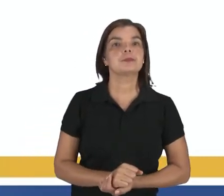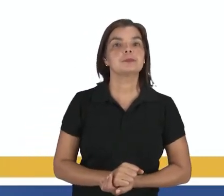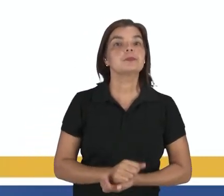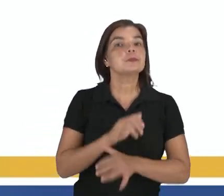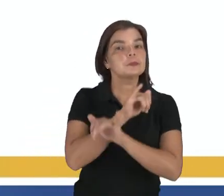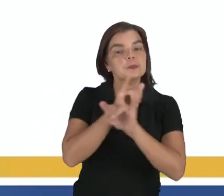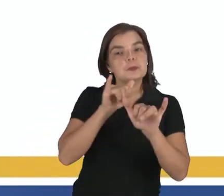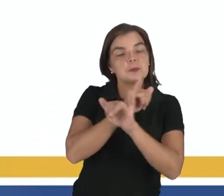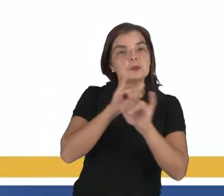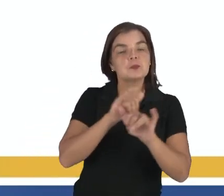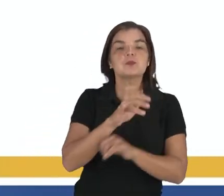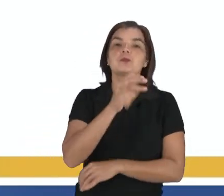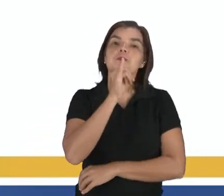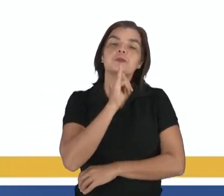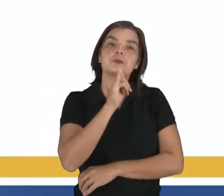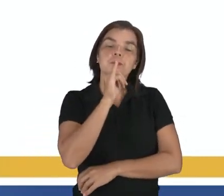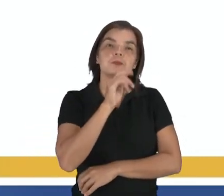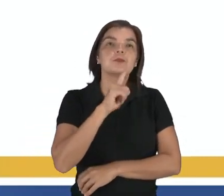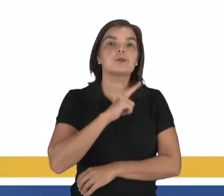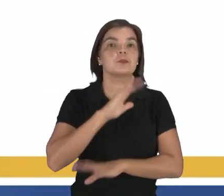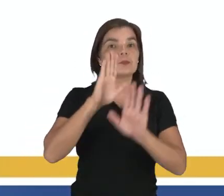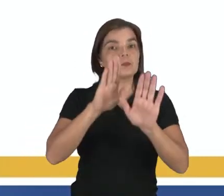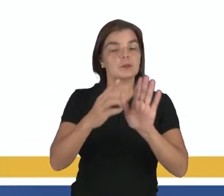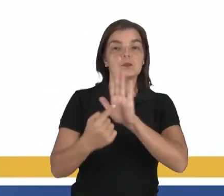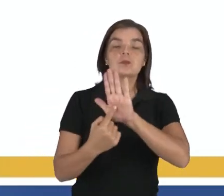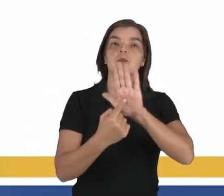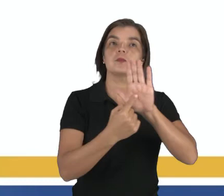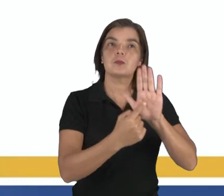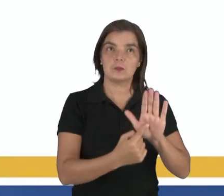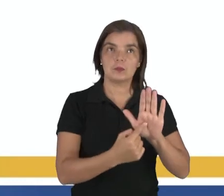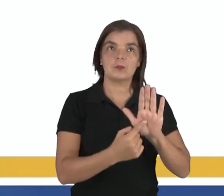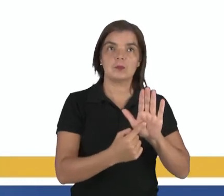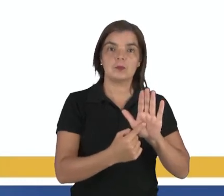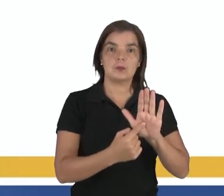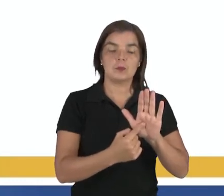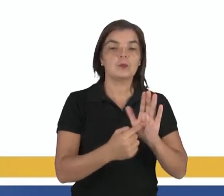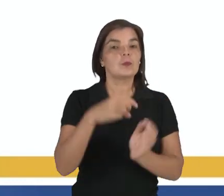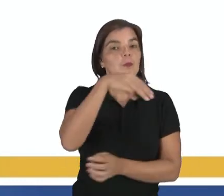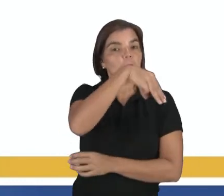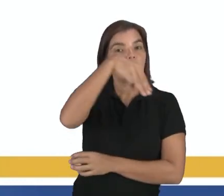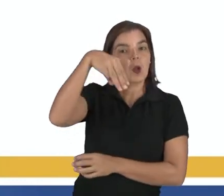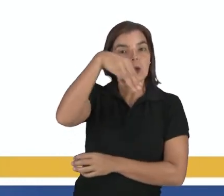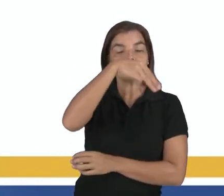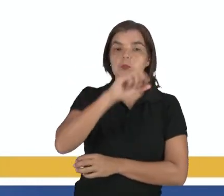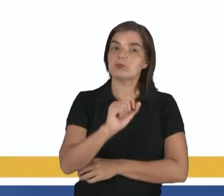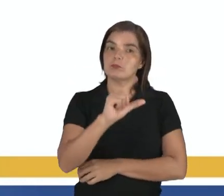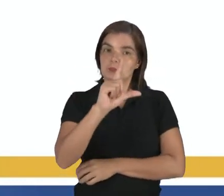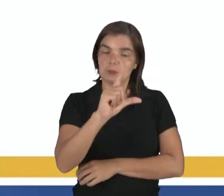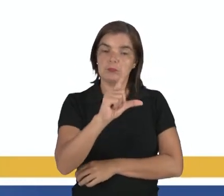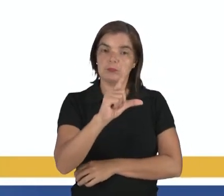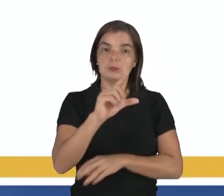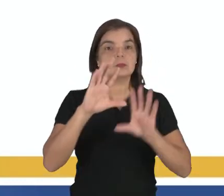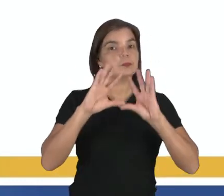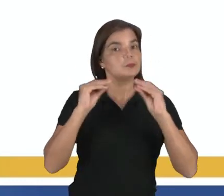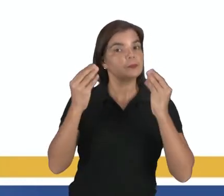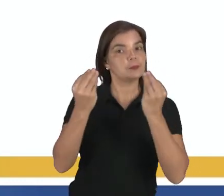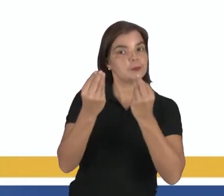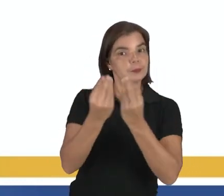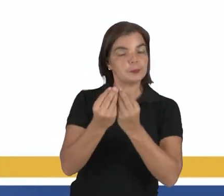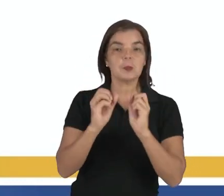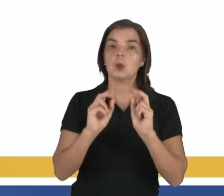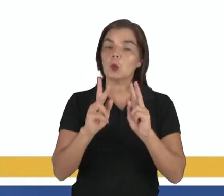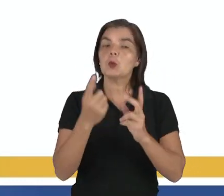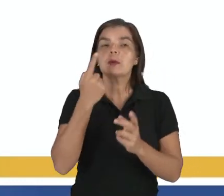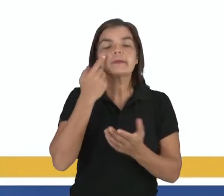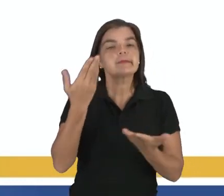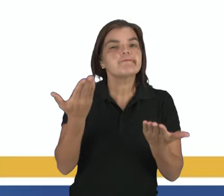Dados. Então, aqui nesse exemplo, ele já nos forneceu a massa molar dessa substância, ok? Então, o que a gente vai